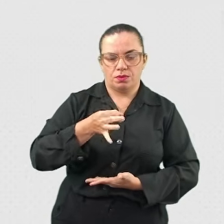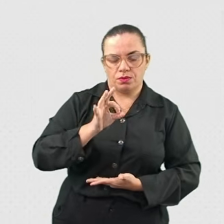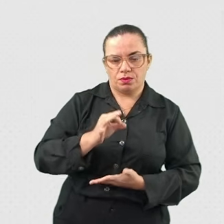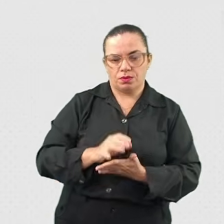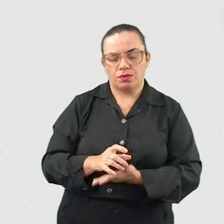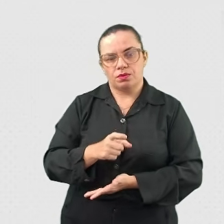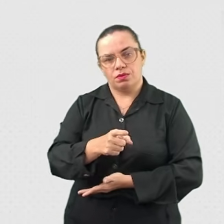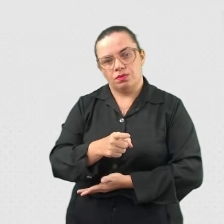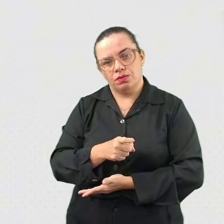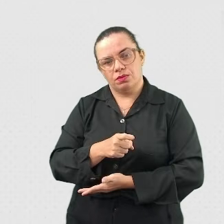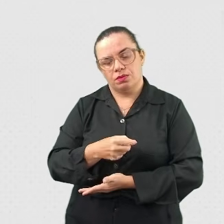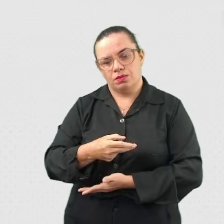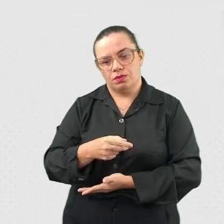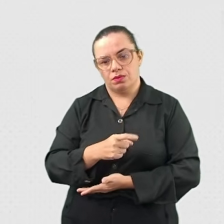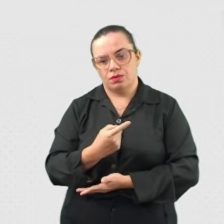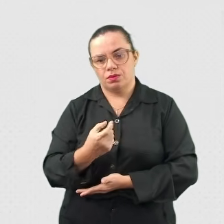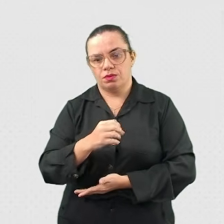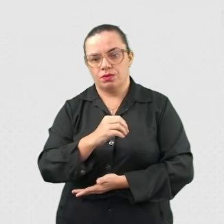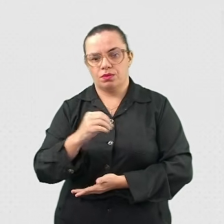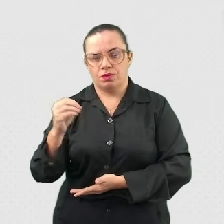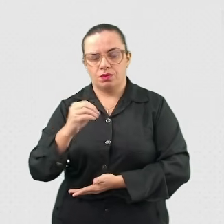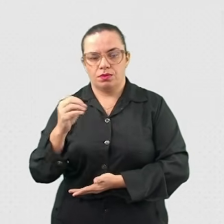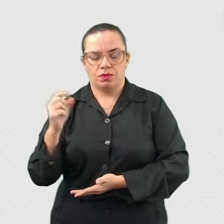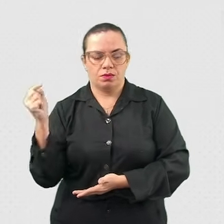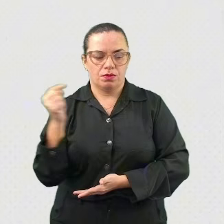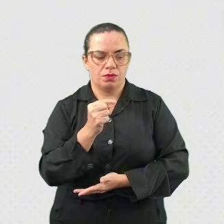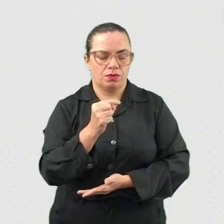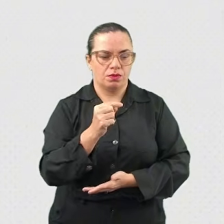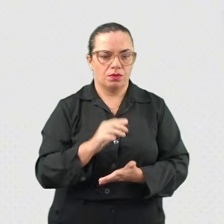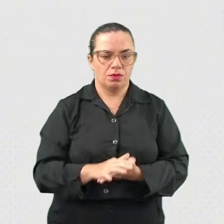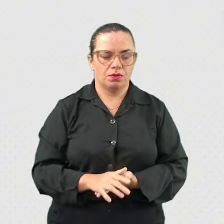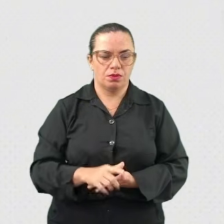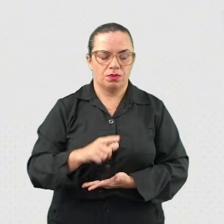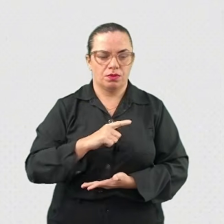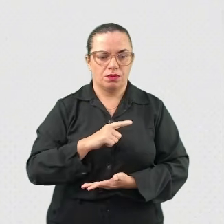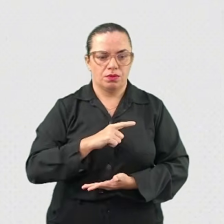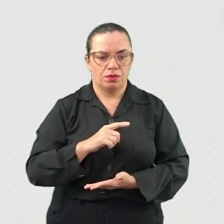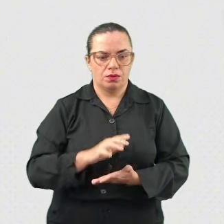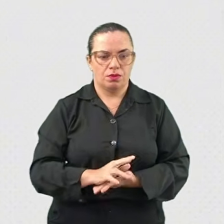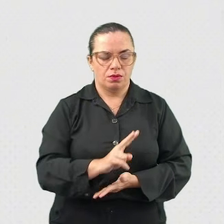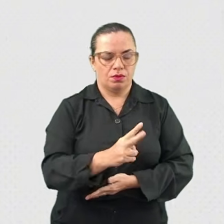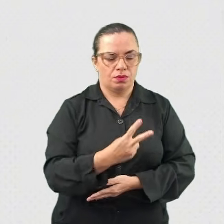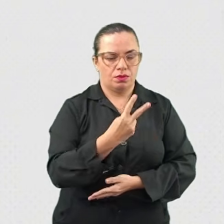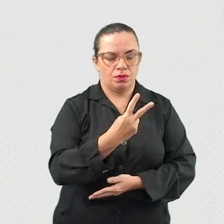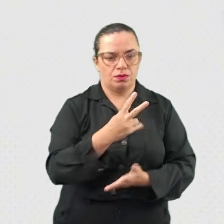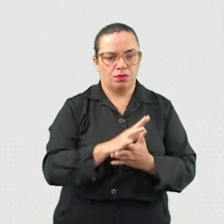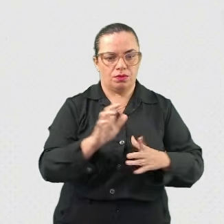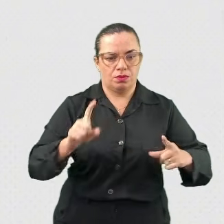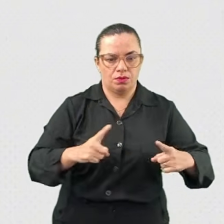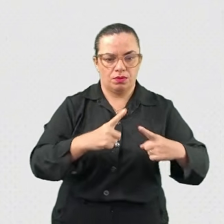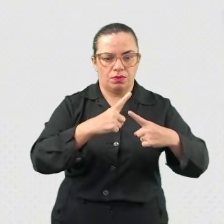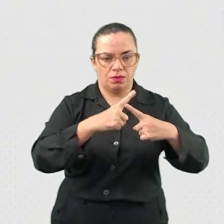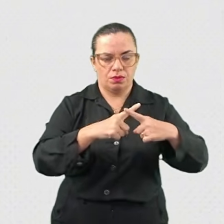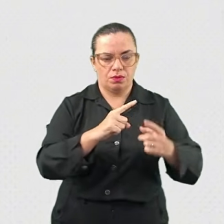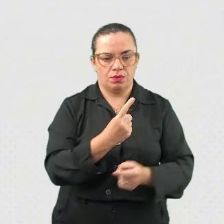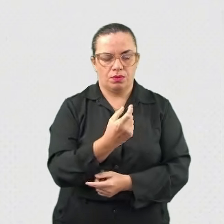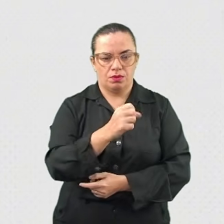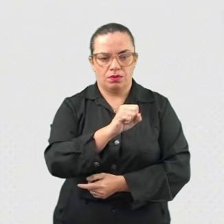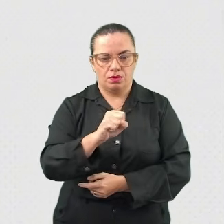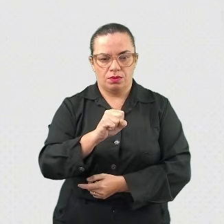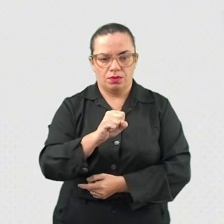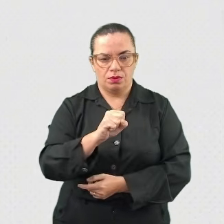igual a 18, né, turma? Esse ângulo vai valer 2 multiplicado por 18. E vai ser igual